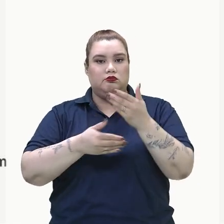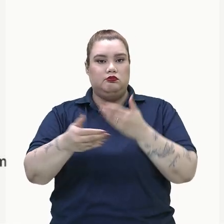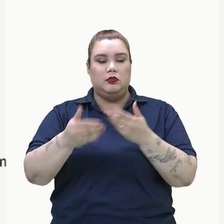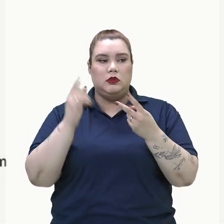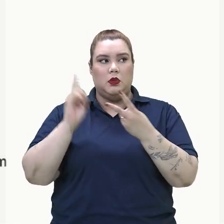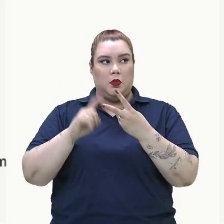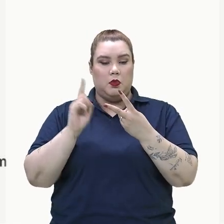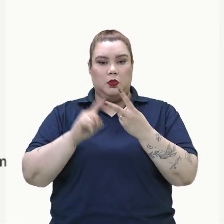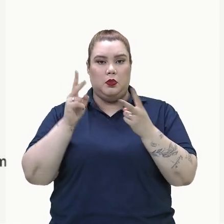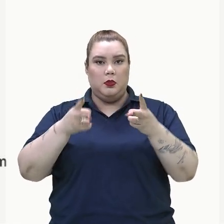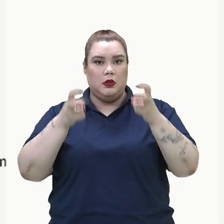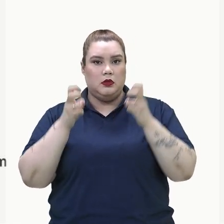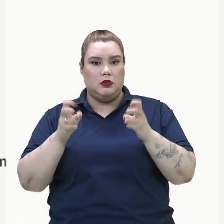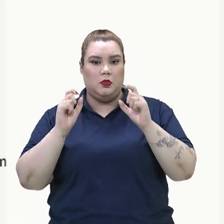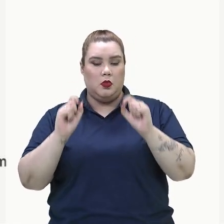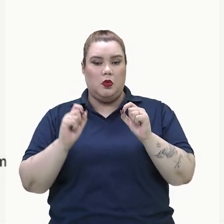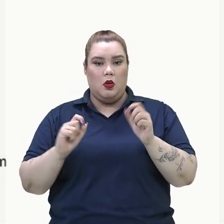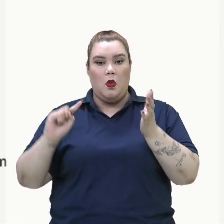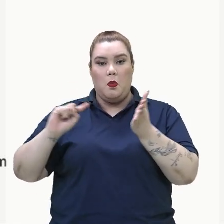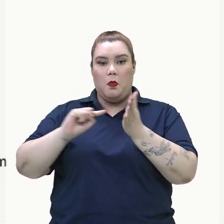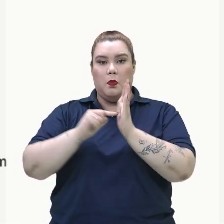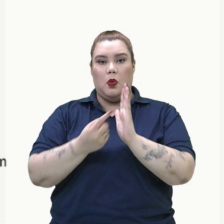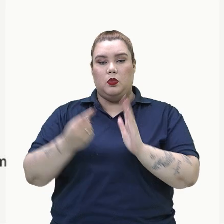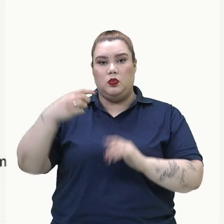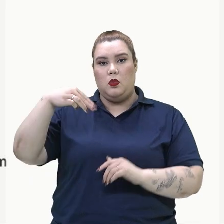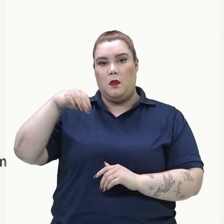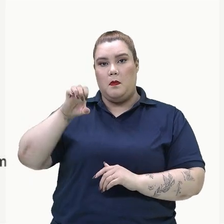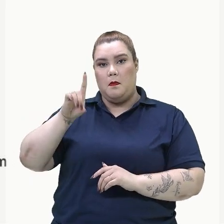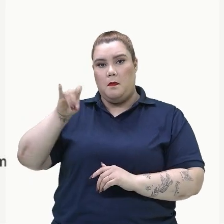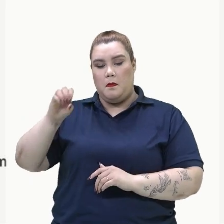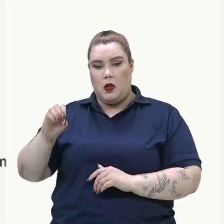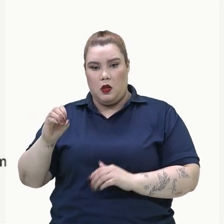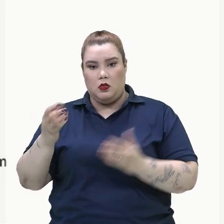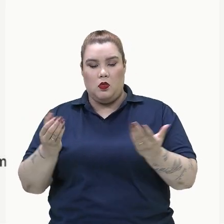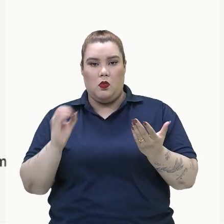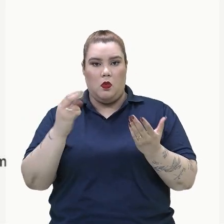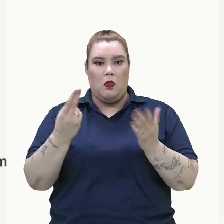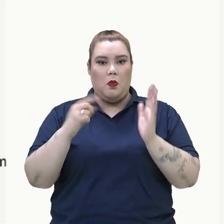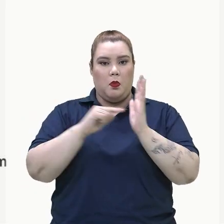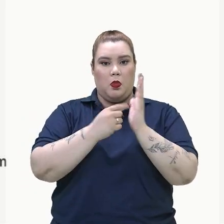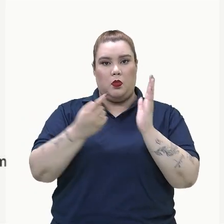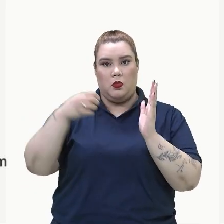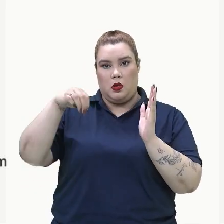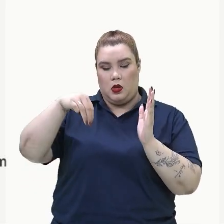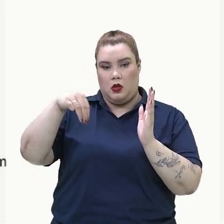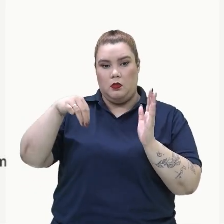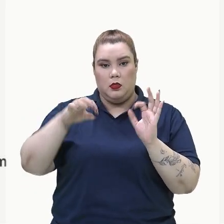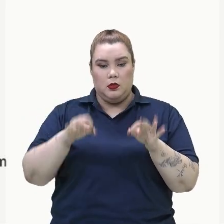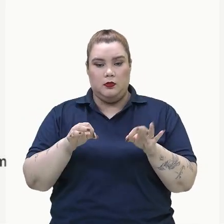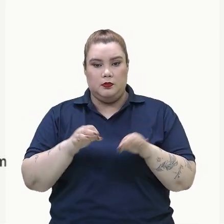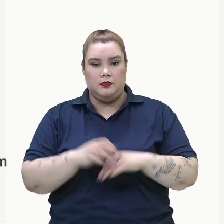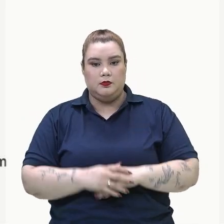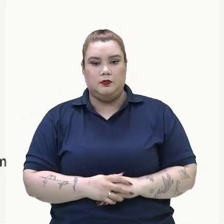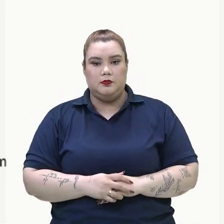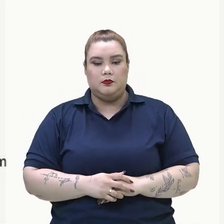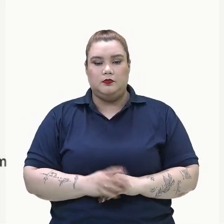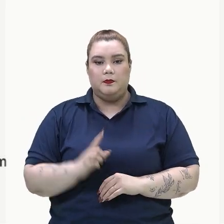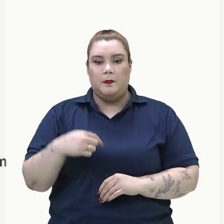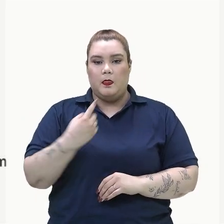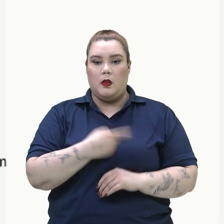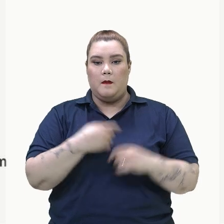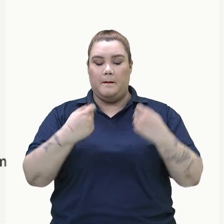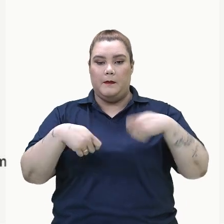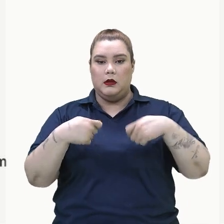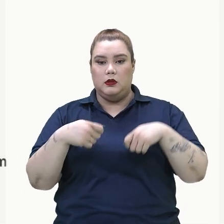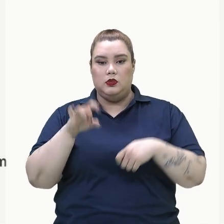vimos o ponto médio, como obter o ponto médio, né? A gente precisa